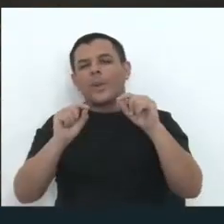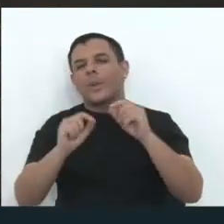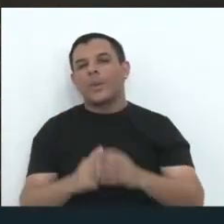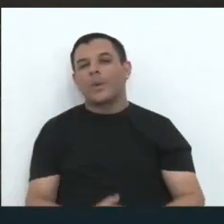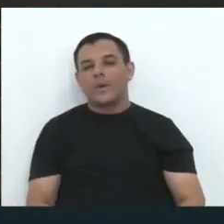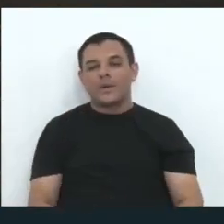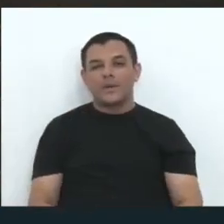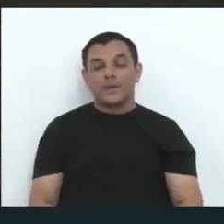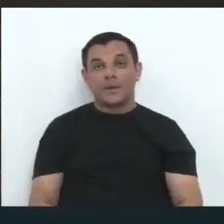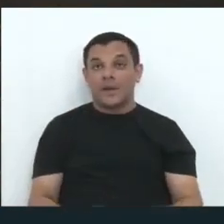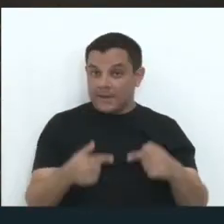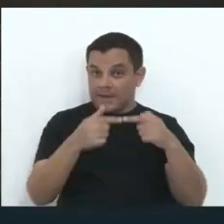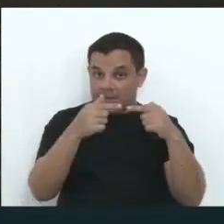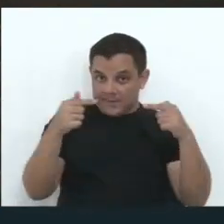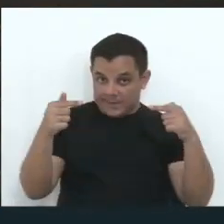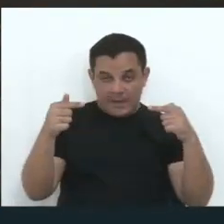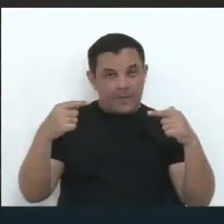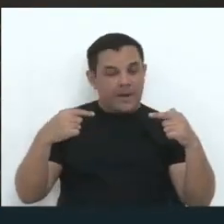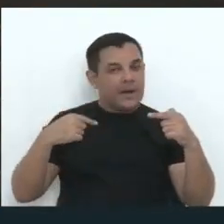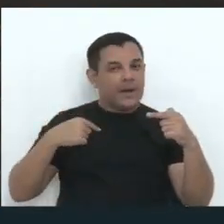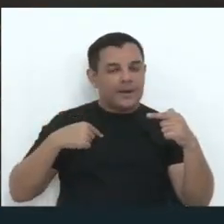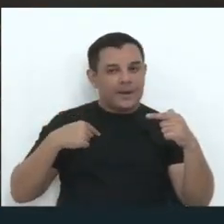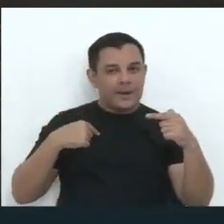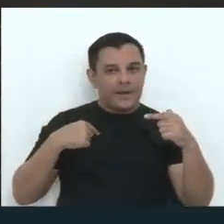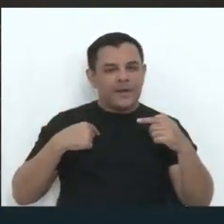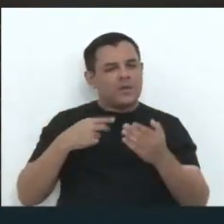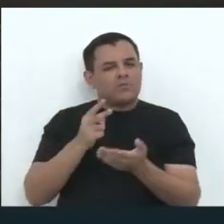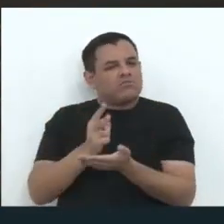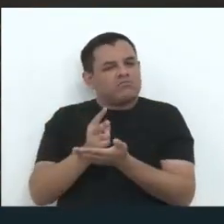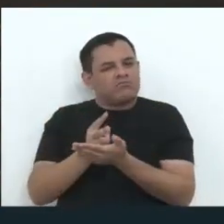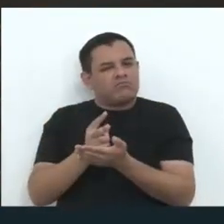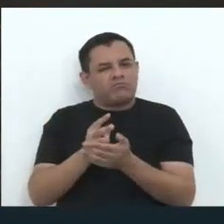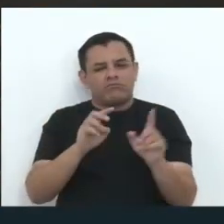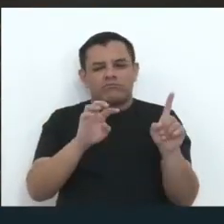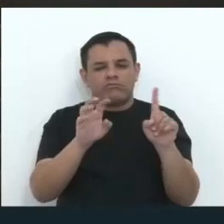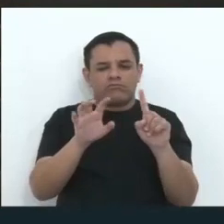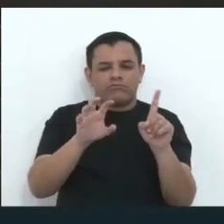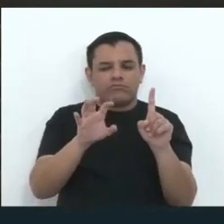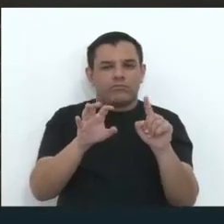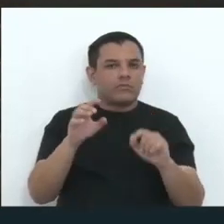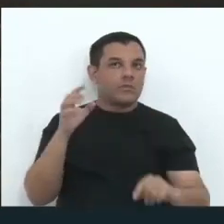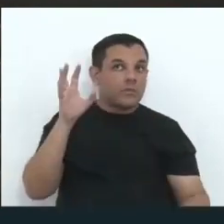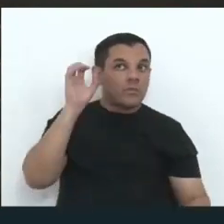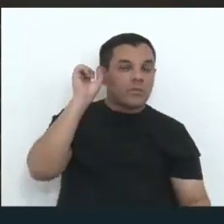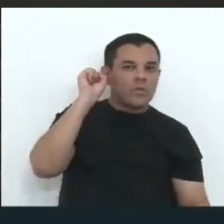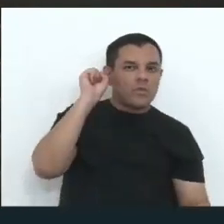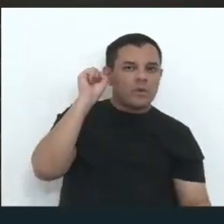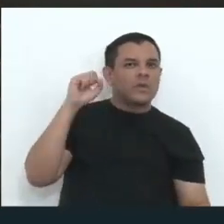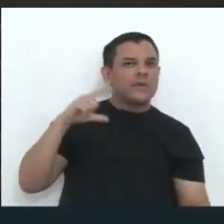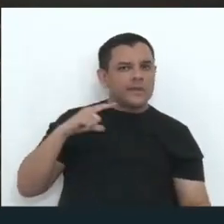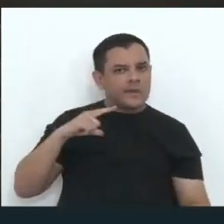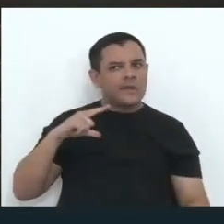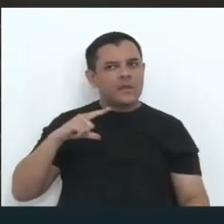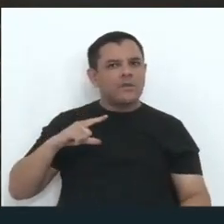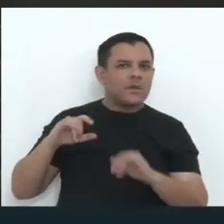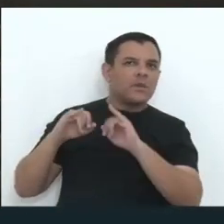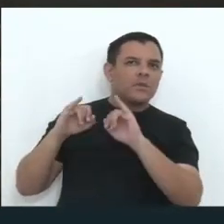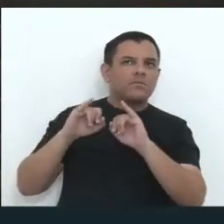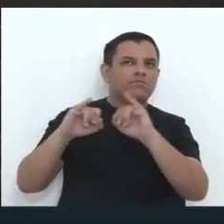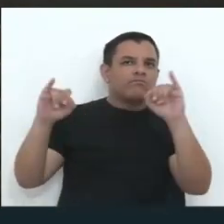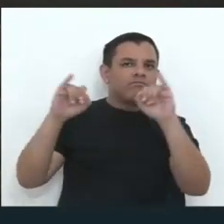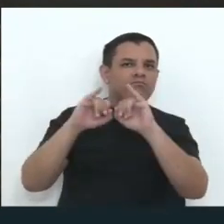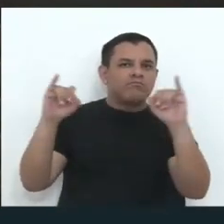essa semana eu estava ouvindo, como sempre, ouvindo rádio, passou a propaganda